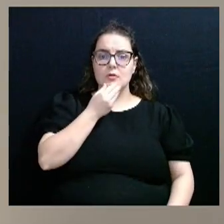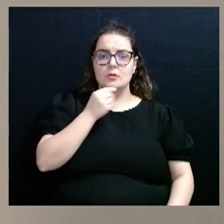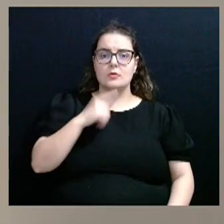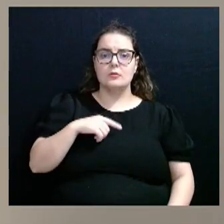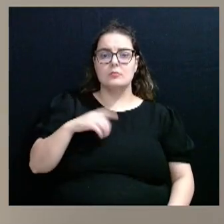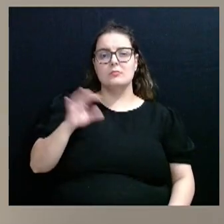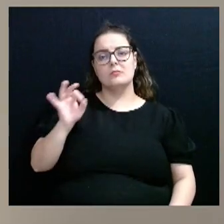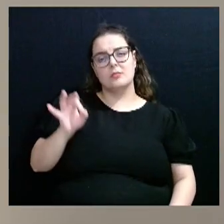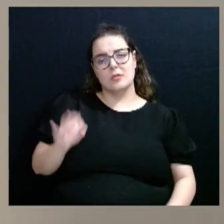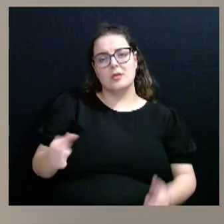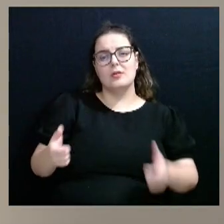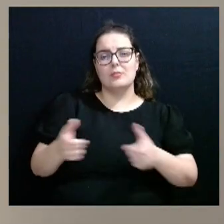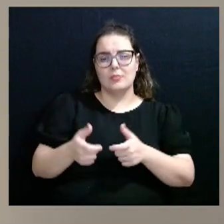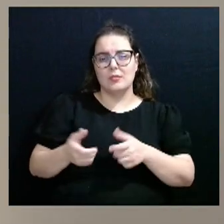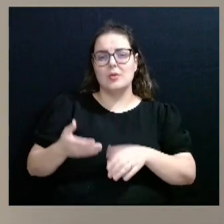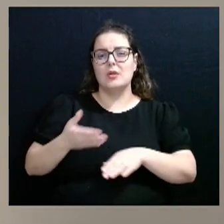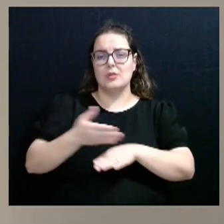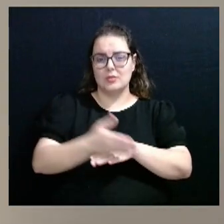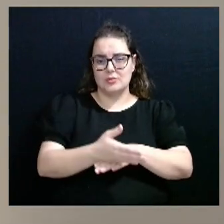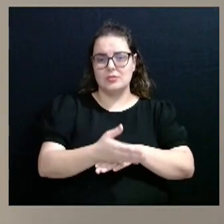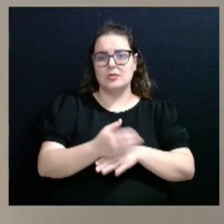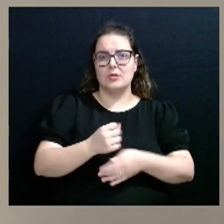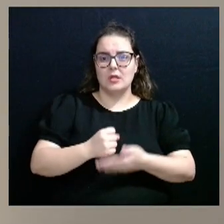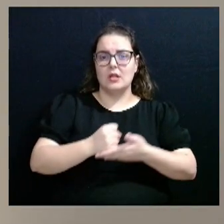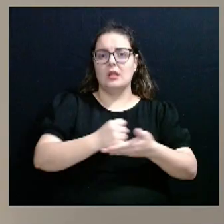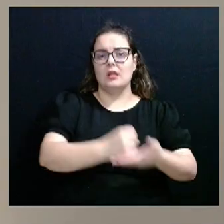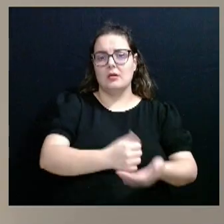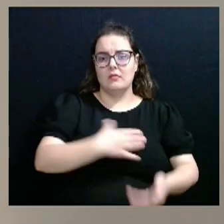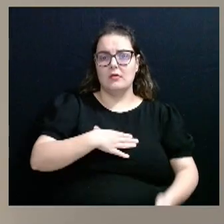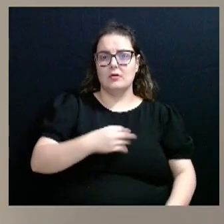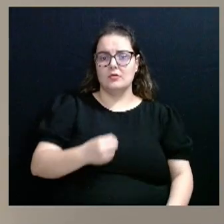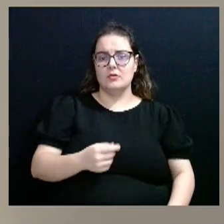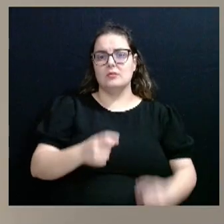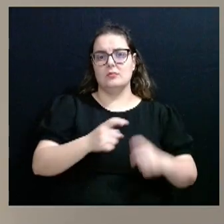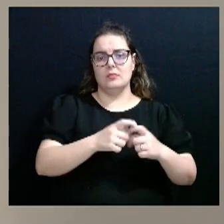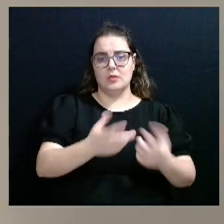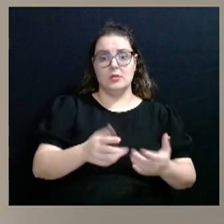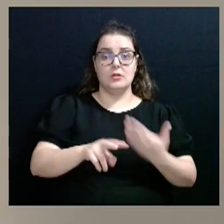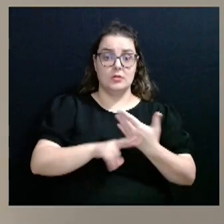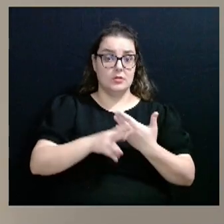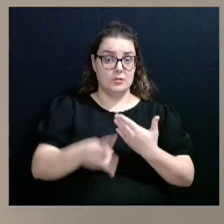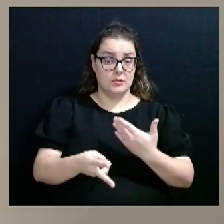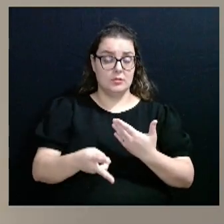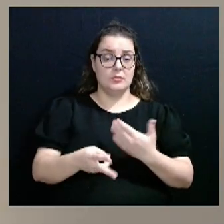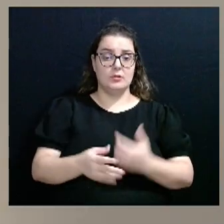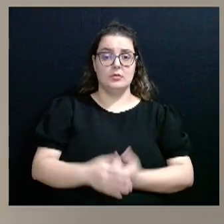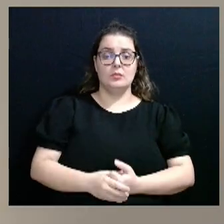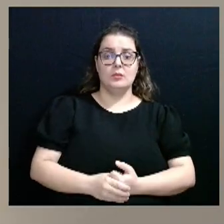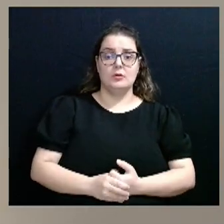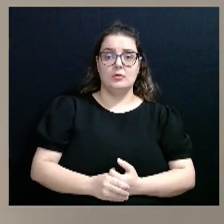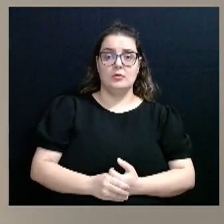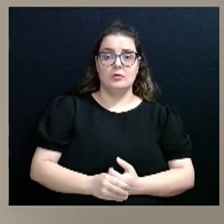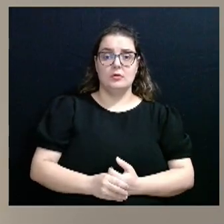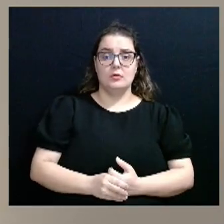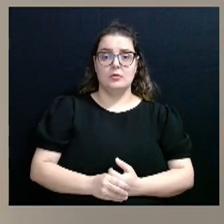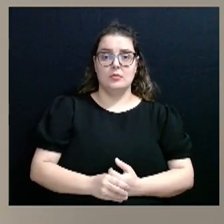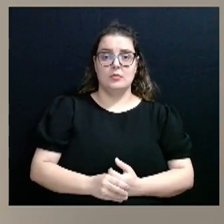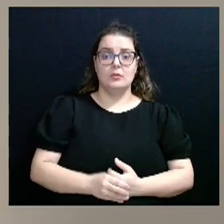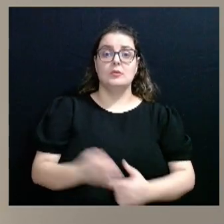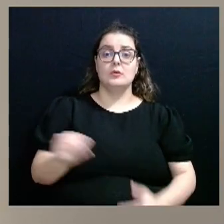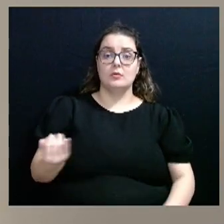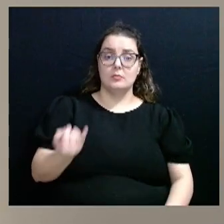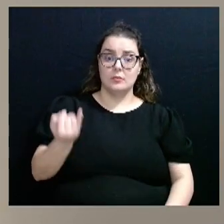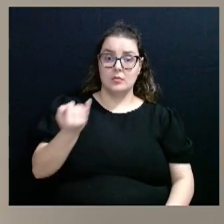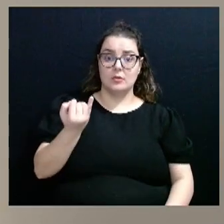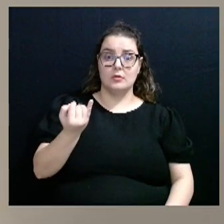de buscar os serviços de saúde, e isso daí gera um impacto, né? E esse impacto muito relevante, ele se